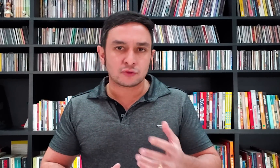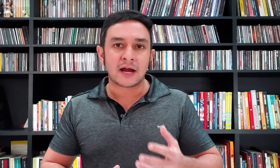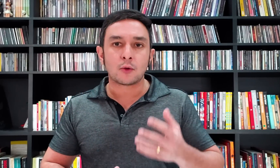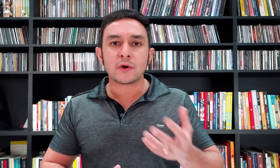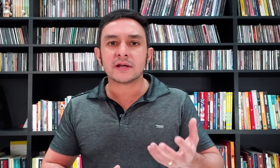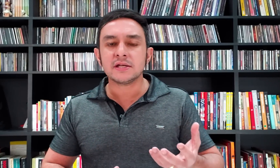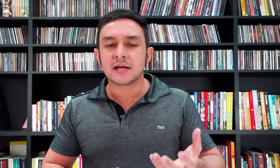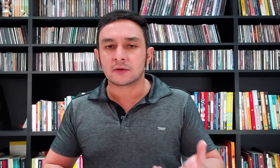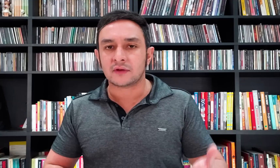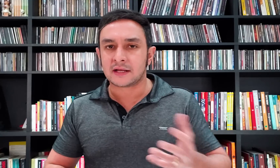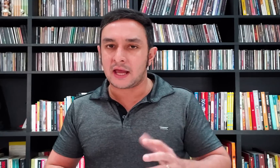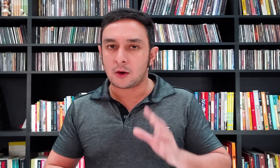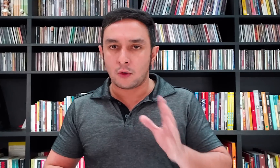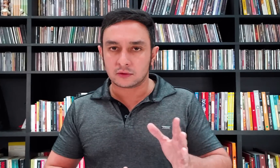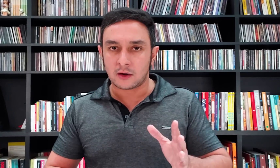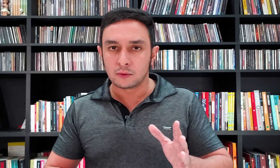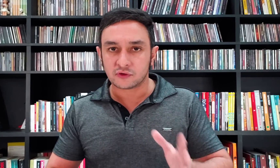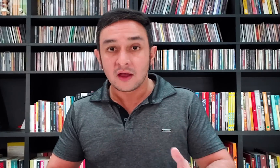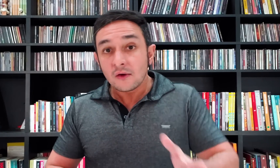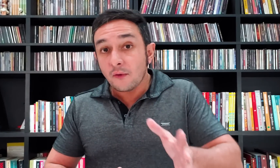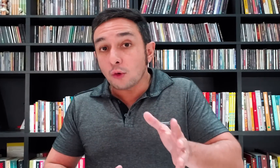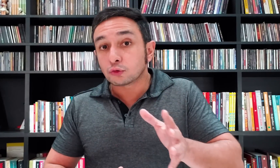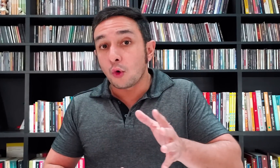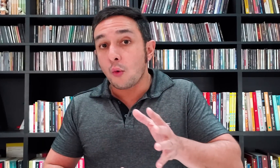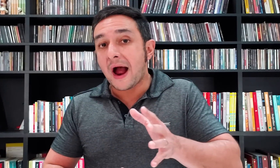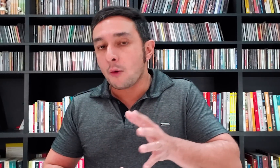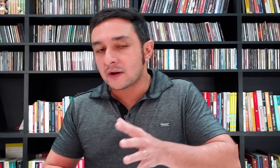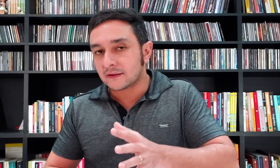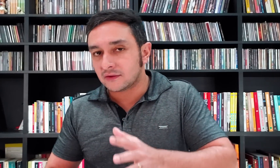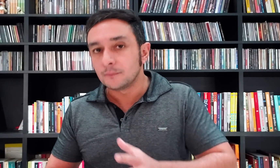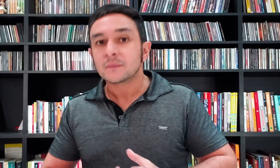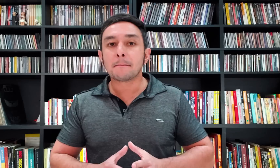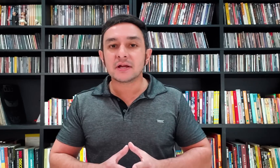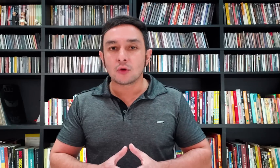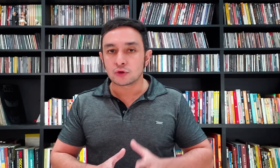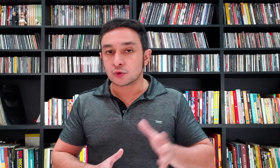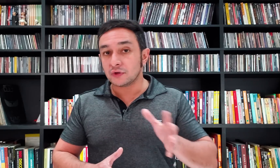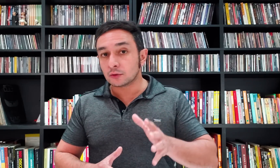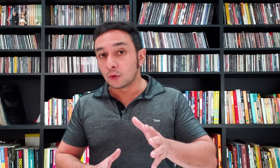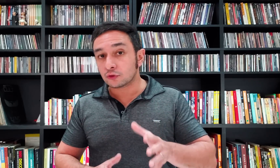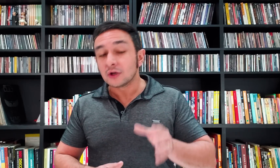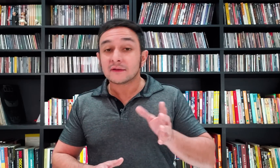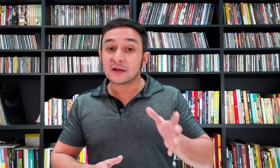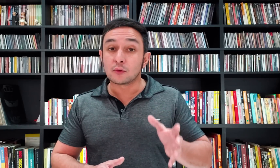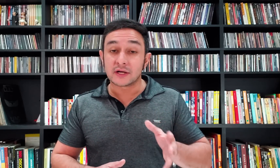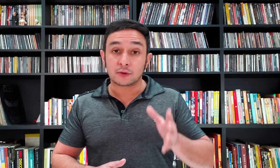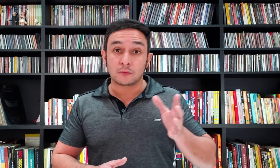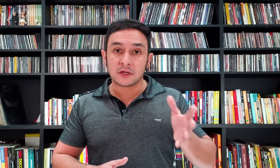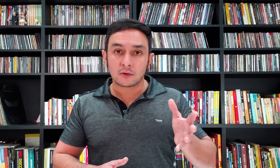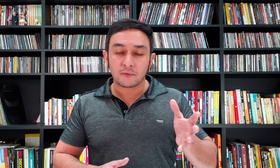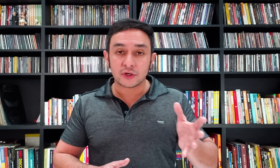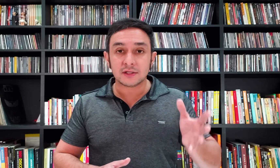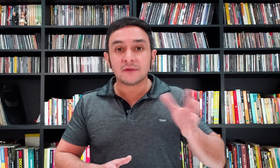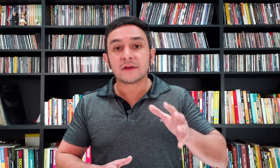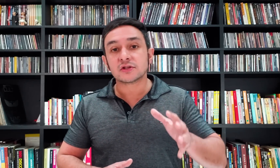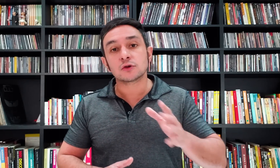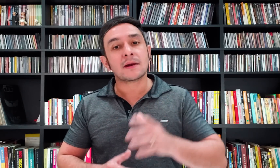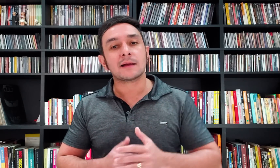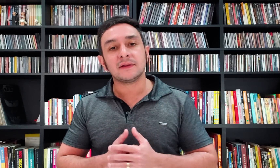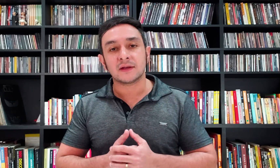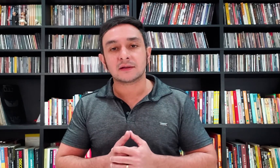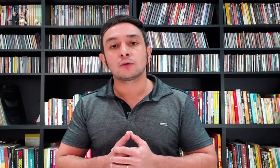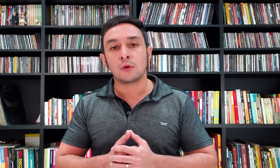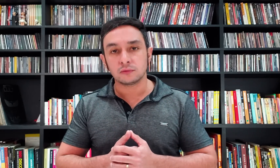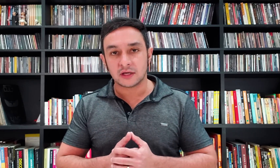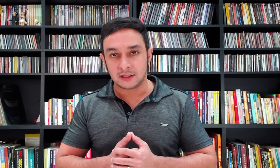intenção de ajudar ucranianos na guerra contra a Rússia voltou ao Brasil e apanhou de um idoso segurando um microfone e vestindo